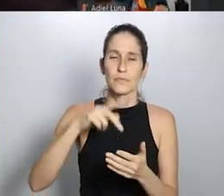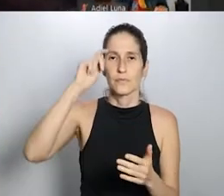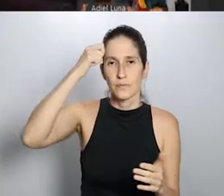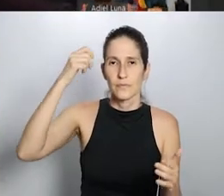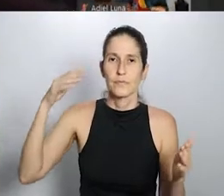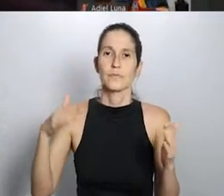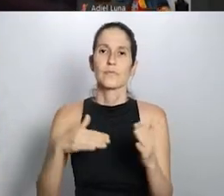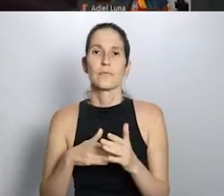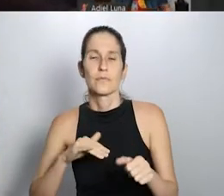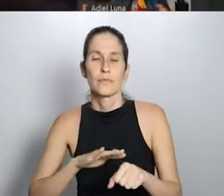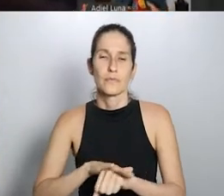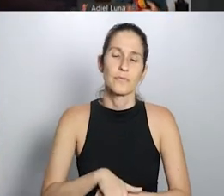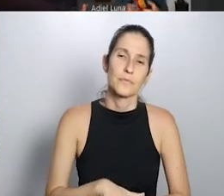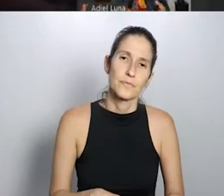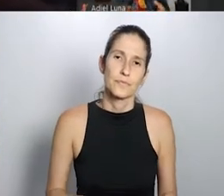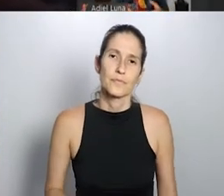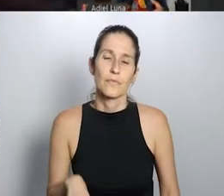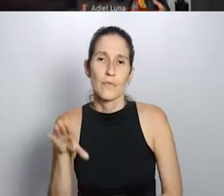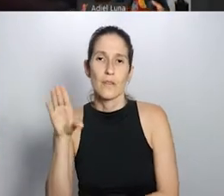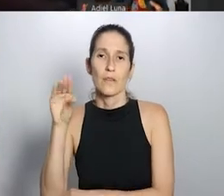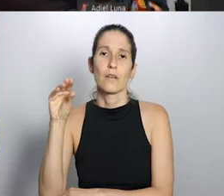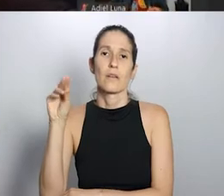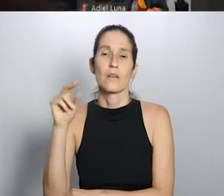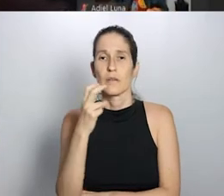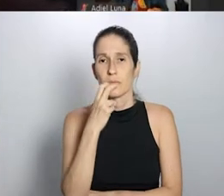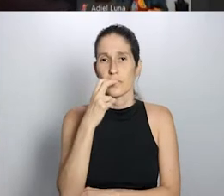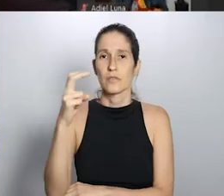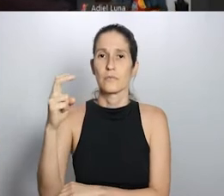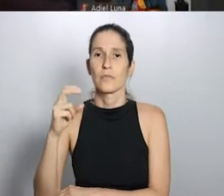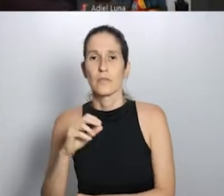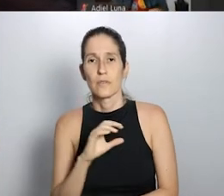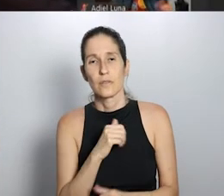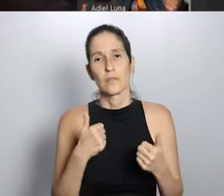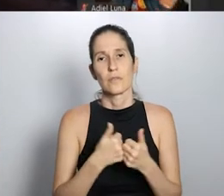na senzala, canta negra.